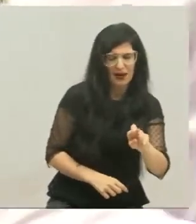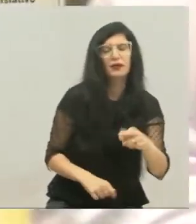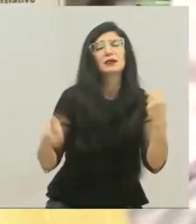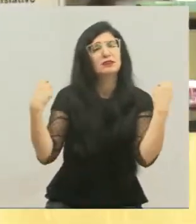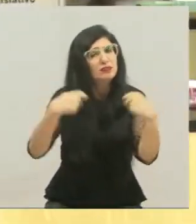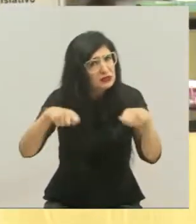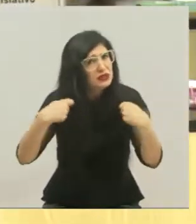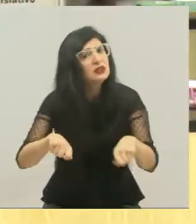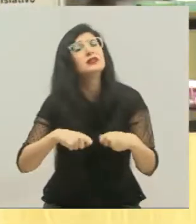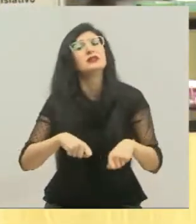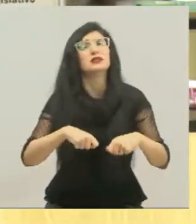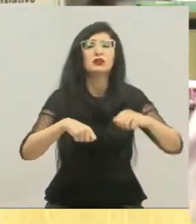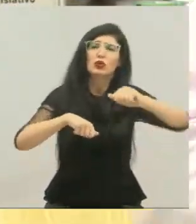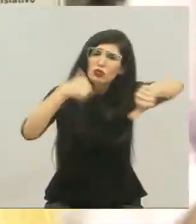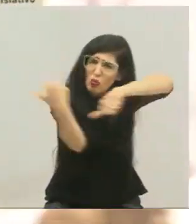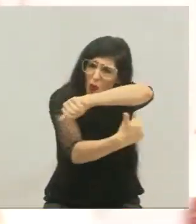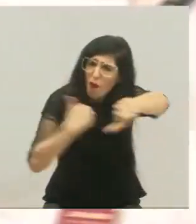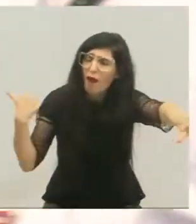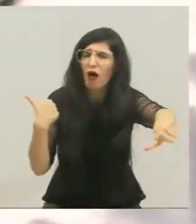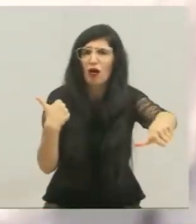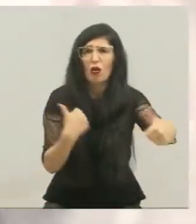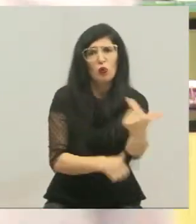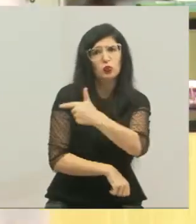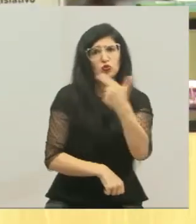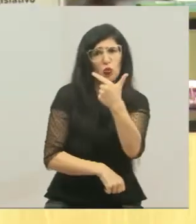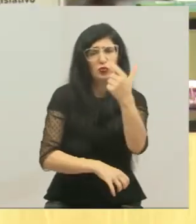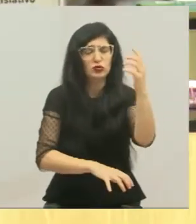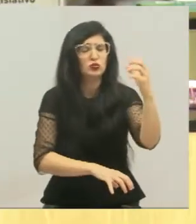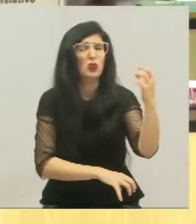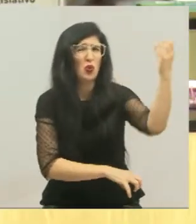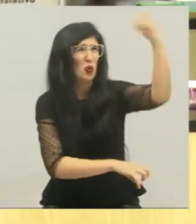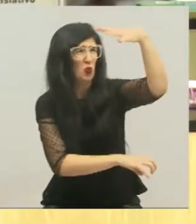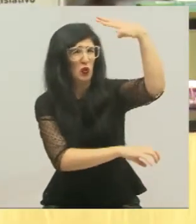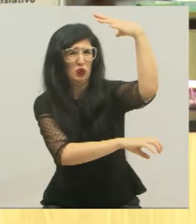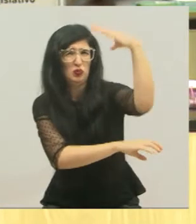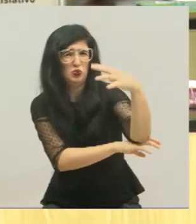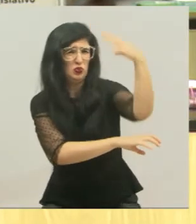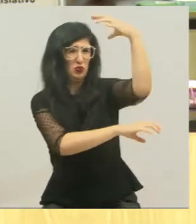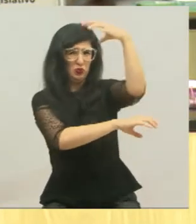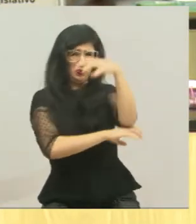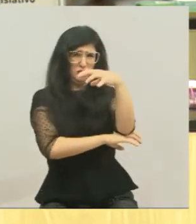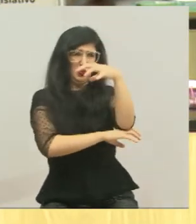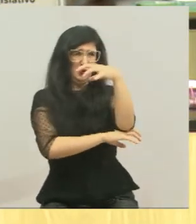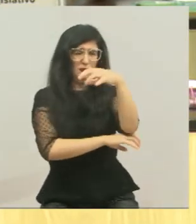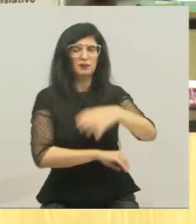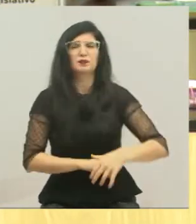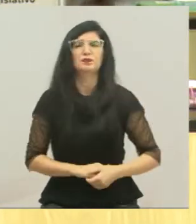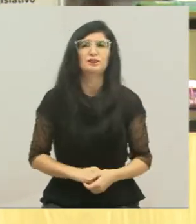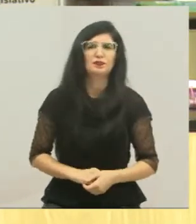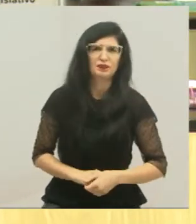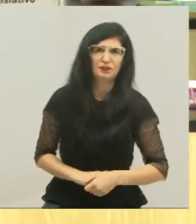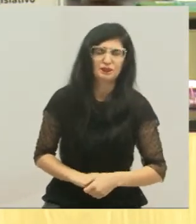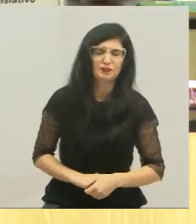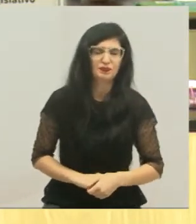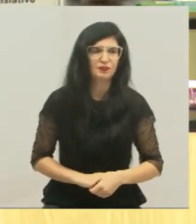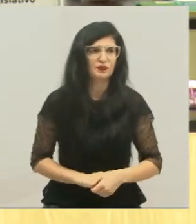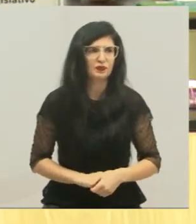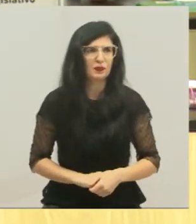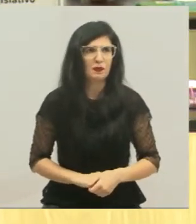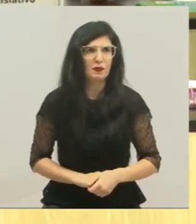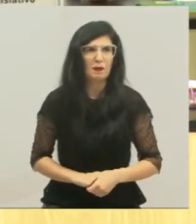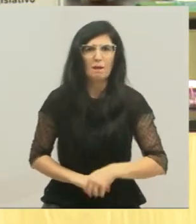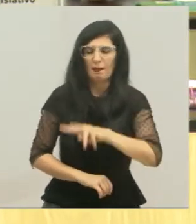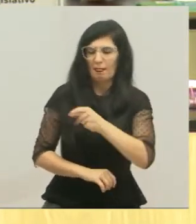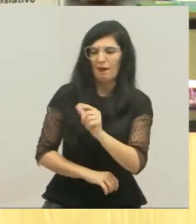respeitosamente, recorremos à compreensão e aos prestes desta concessionária e, antecipando o agradecimento pela atenção dispensada, subscrevemos.